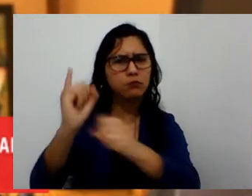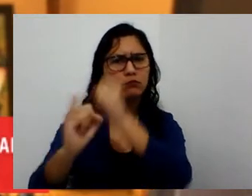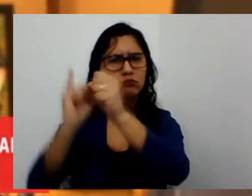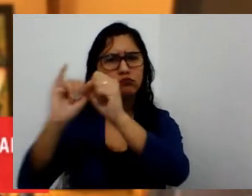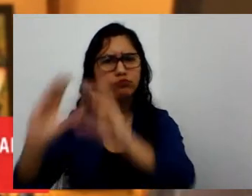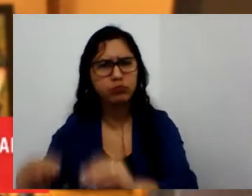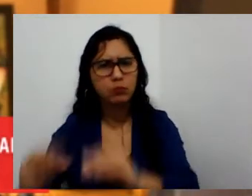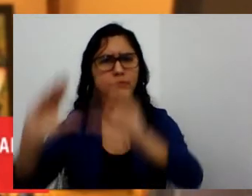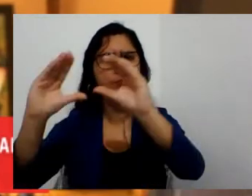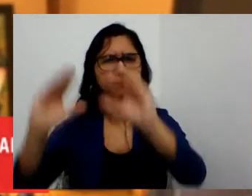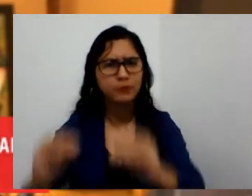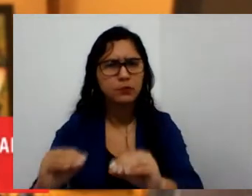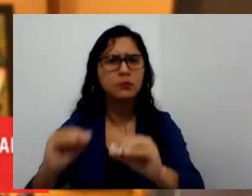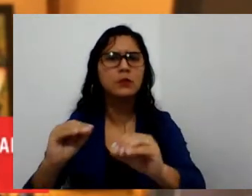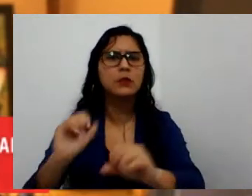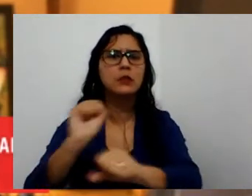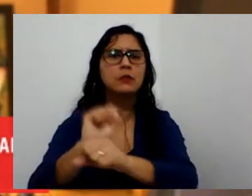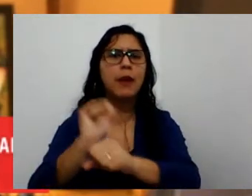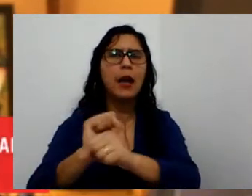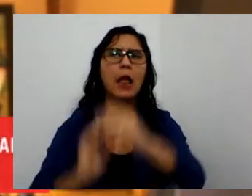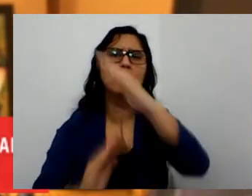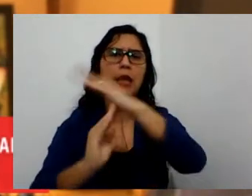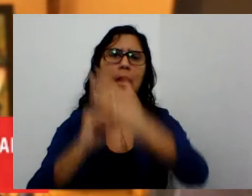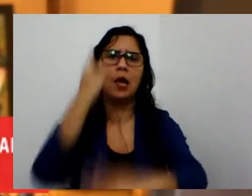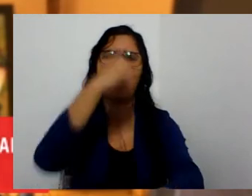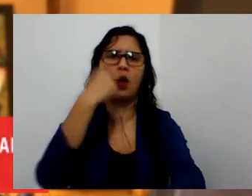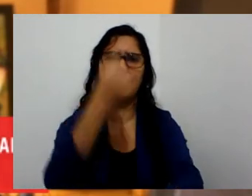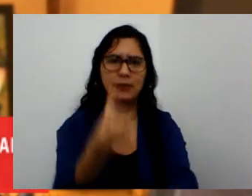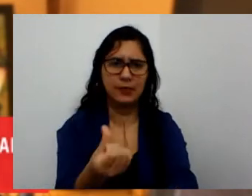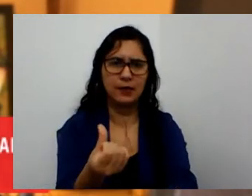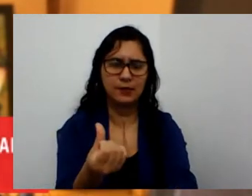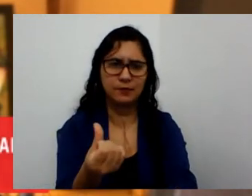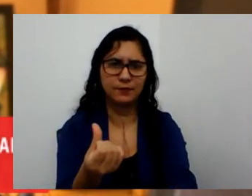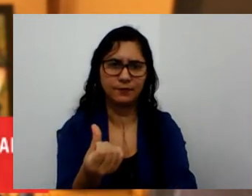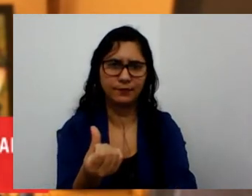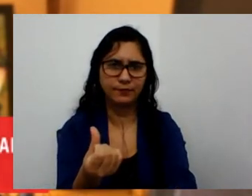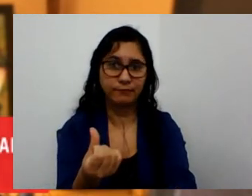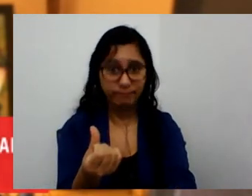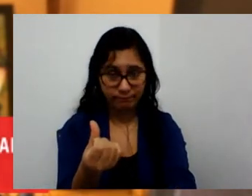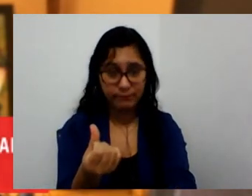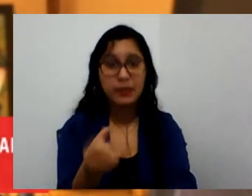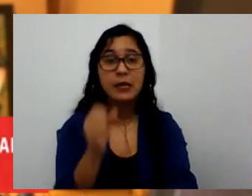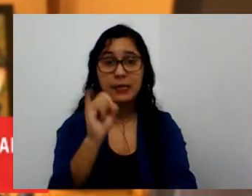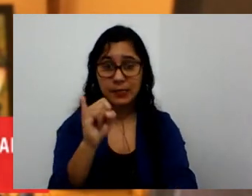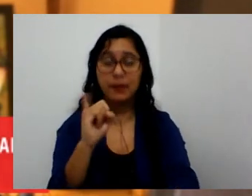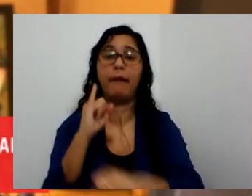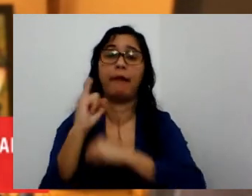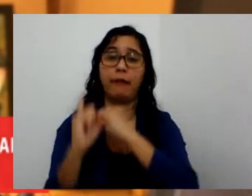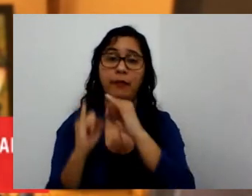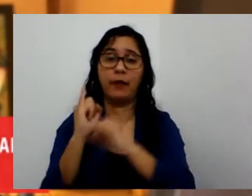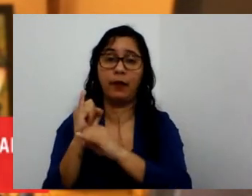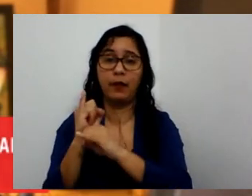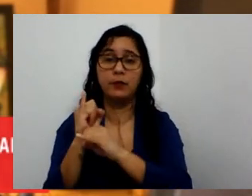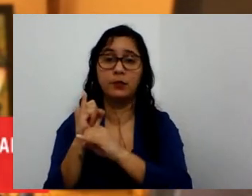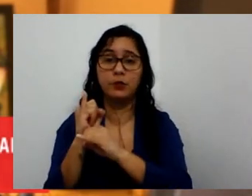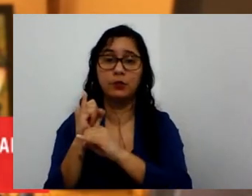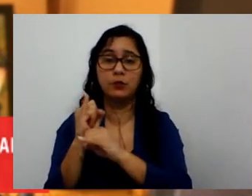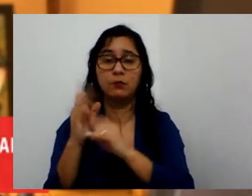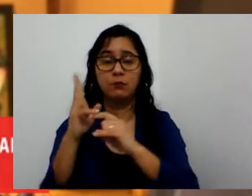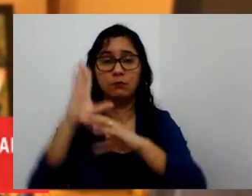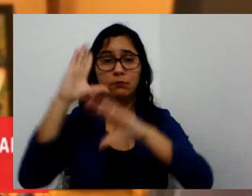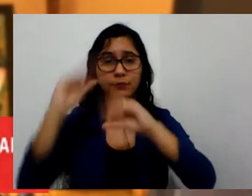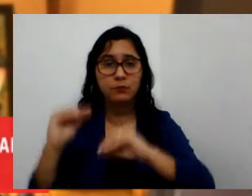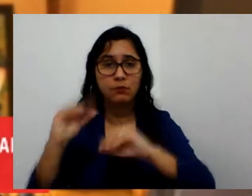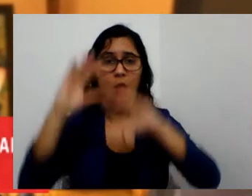seria de, no máximo, 6 horas. Isto é, se as interrupções não totalizarem 6